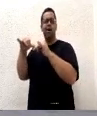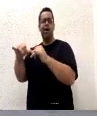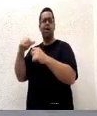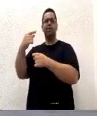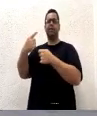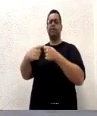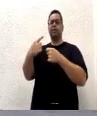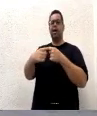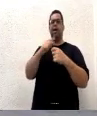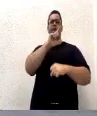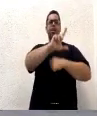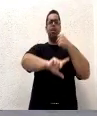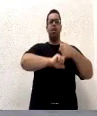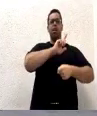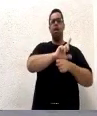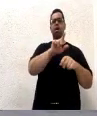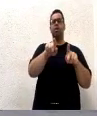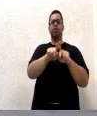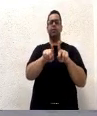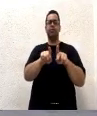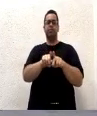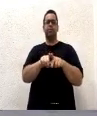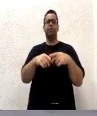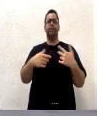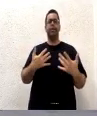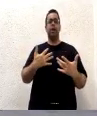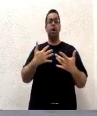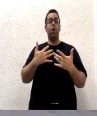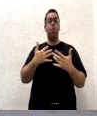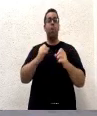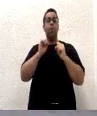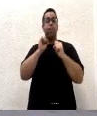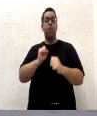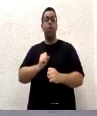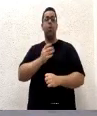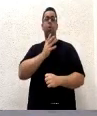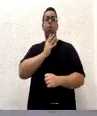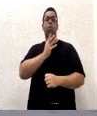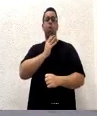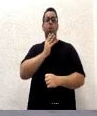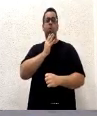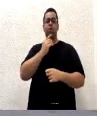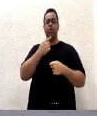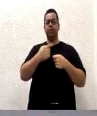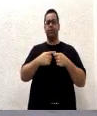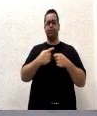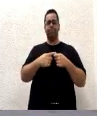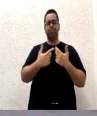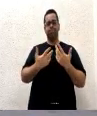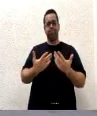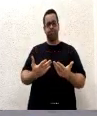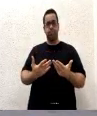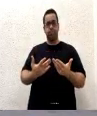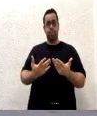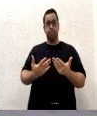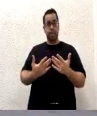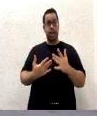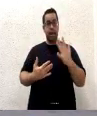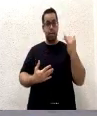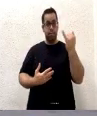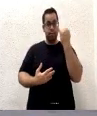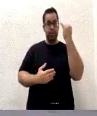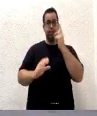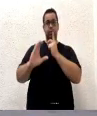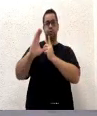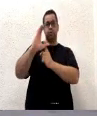potencializar esse cicloturismo, que é muito latente aqui no nosso município. Né? Basicamente, é só você ir no final de semana, por exemplo, na